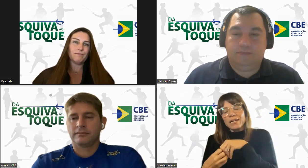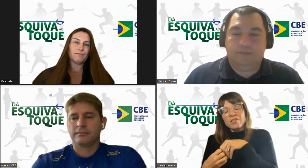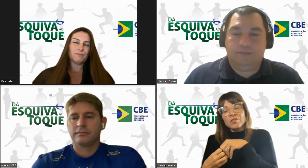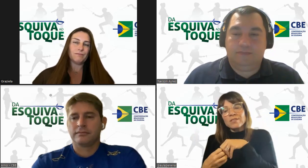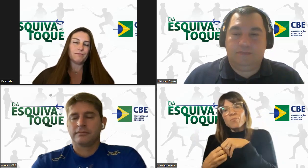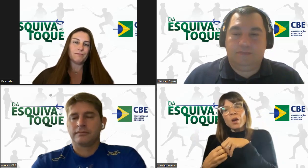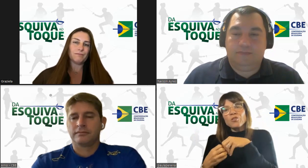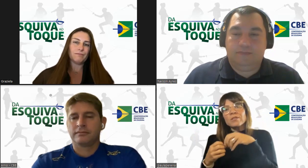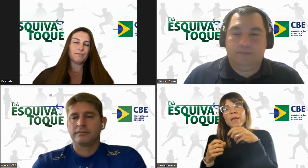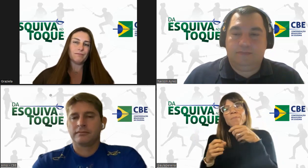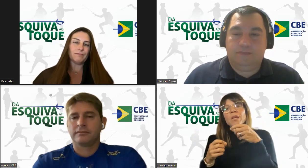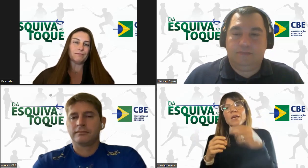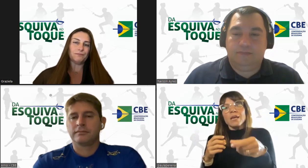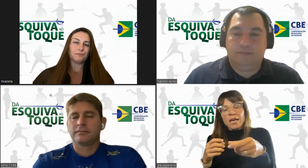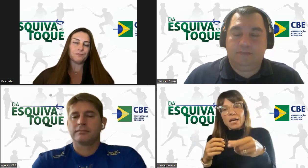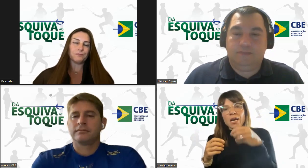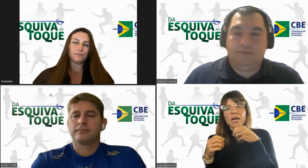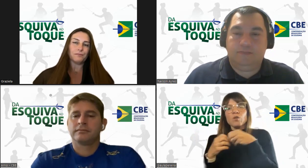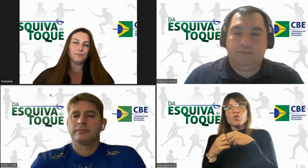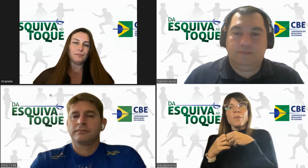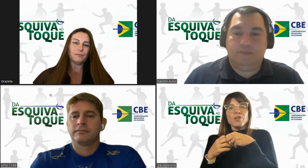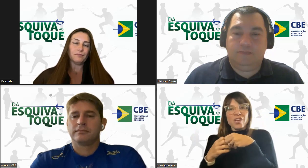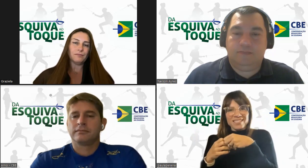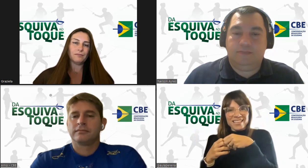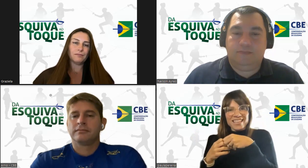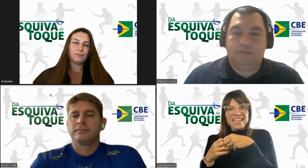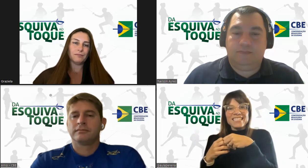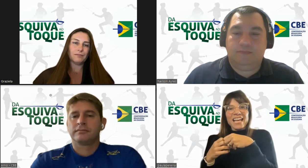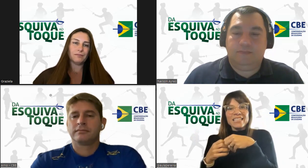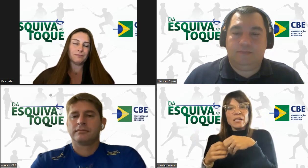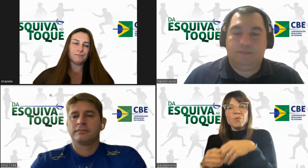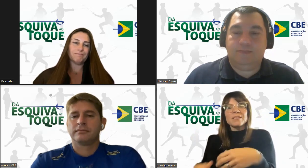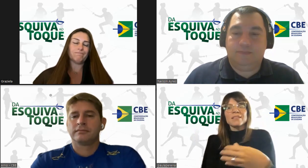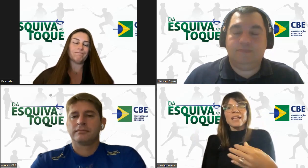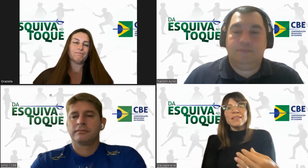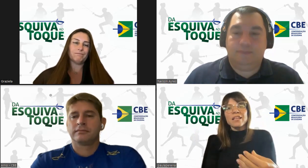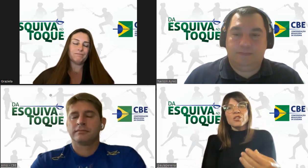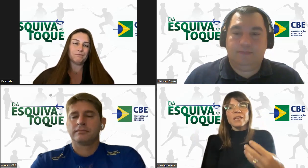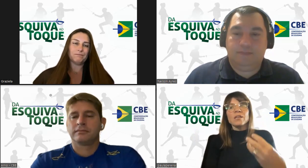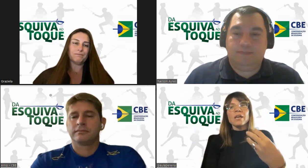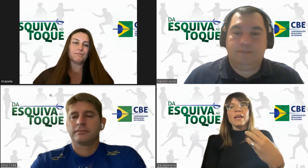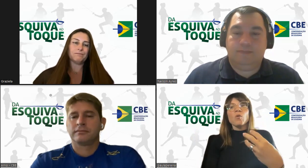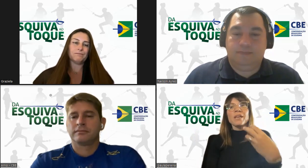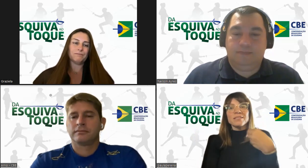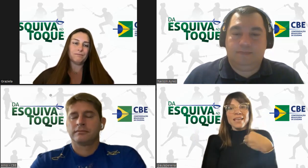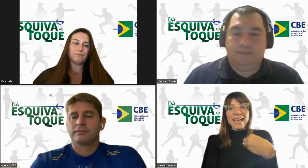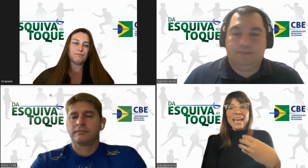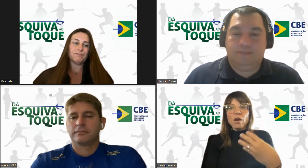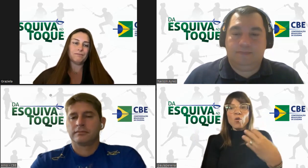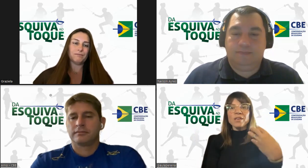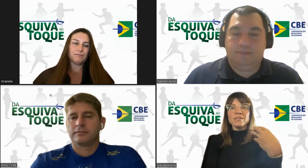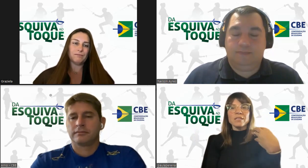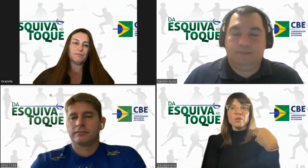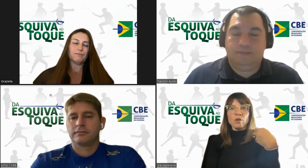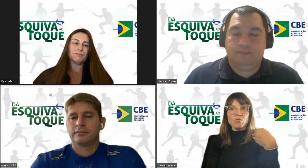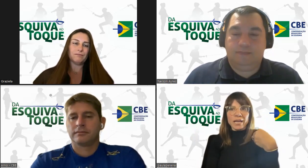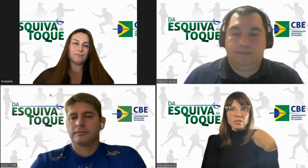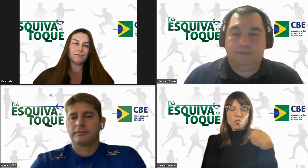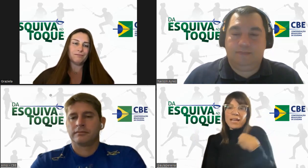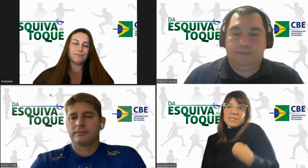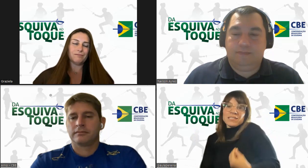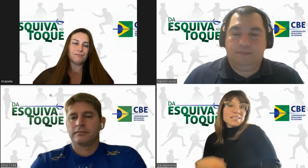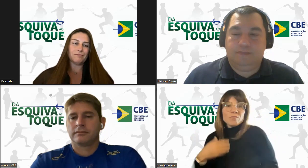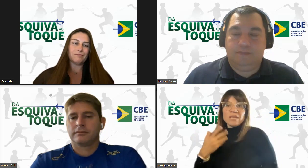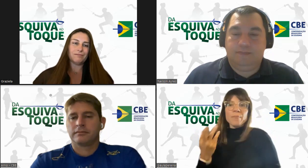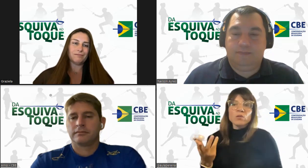como eu falei antes não pode ser de emergência né então esse atleta ele já tem que conhecer reconhecer o